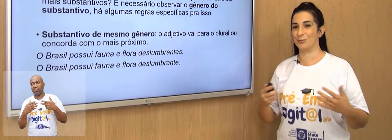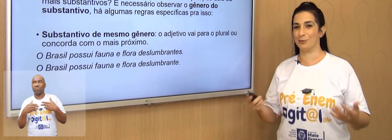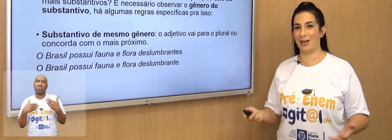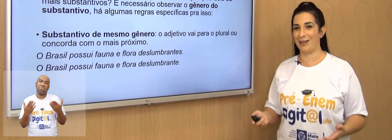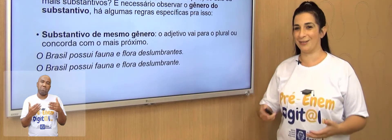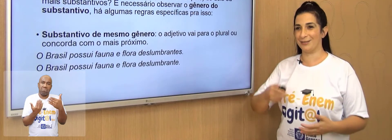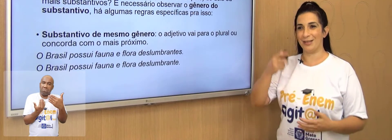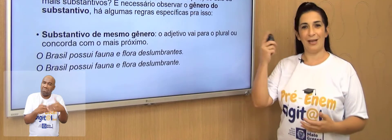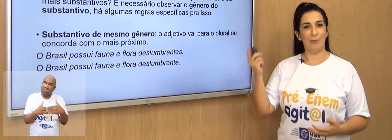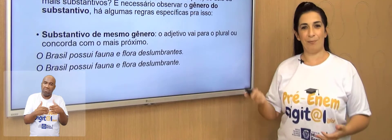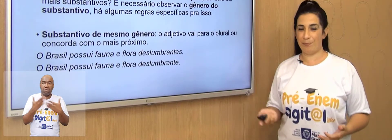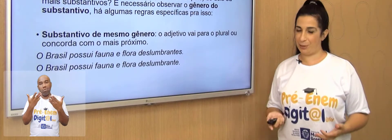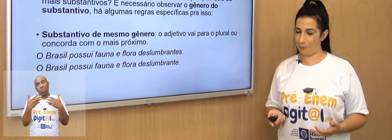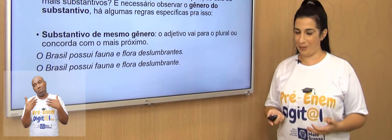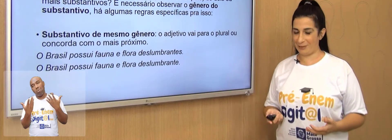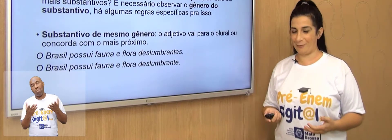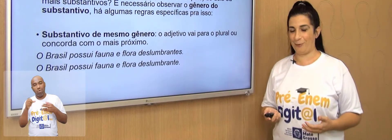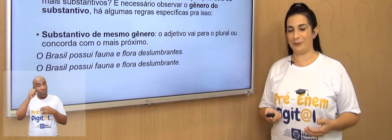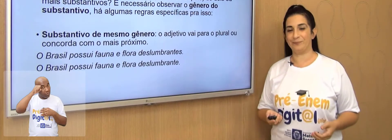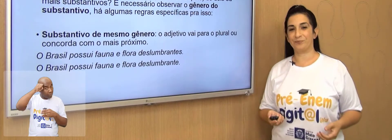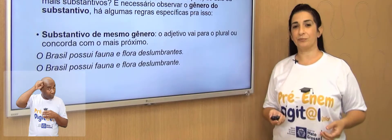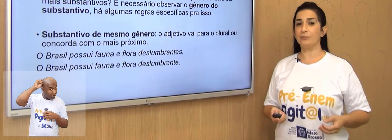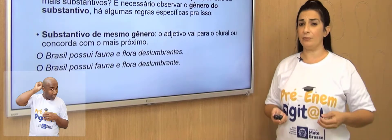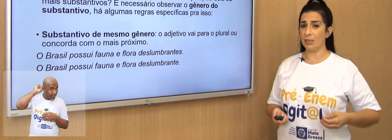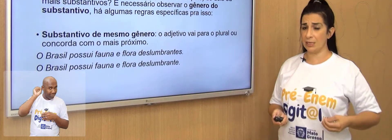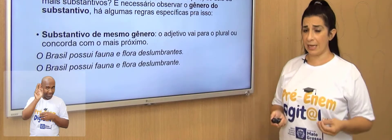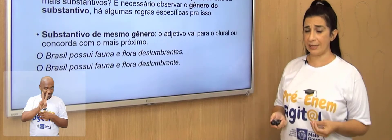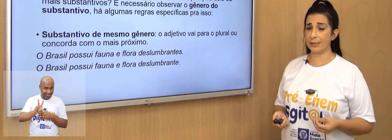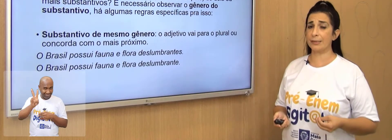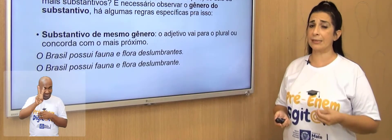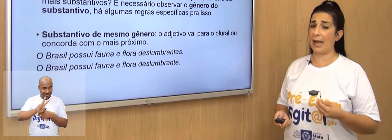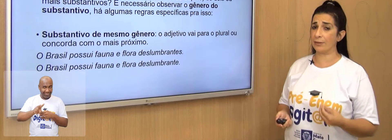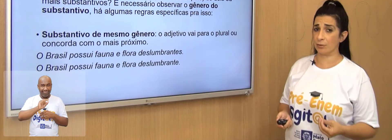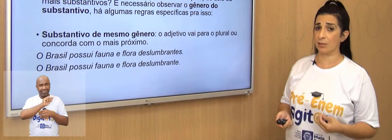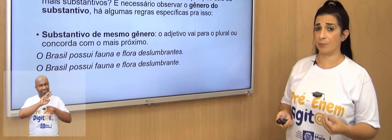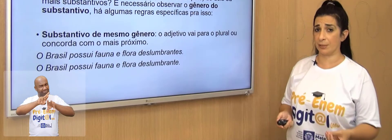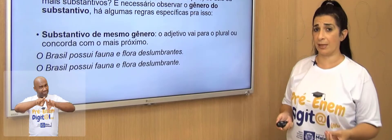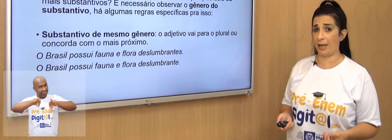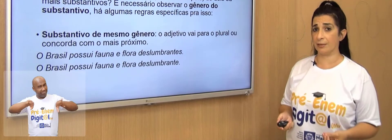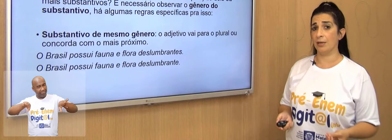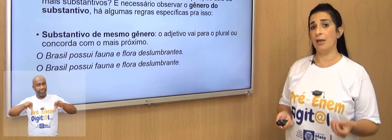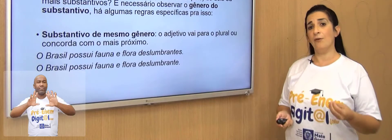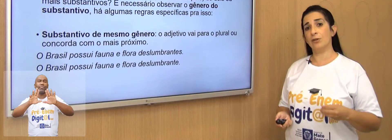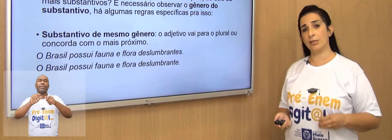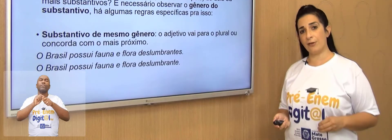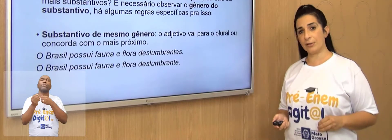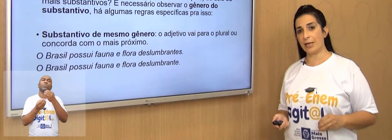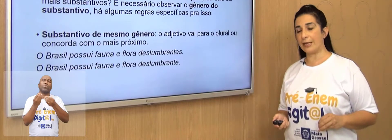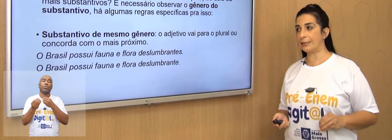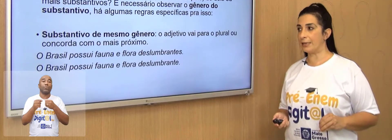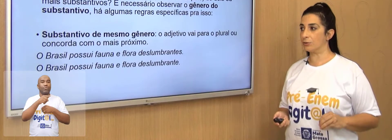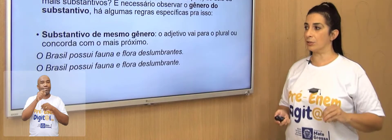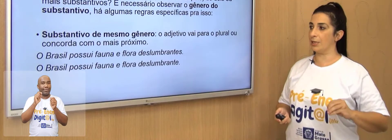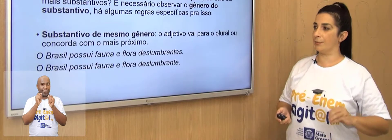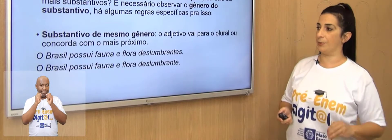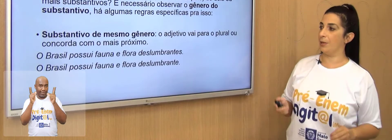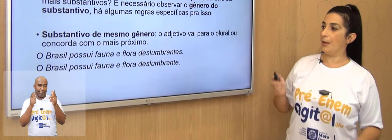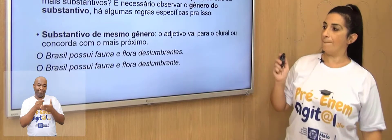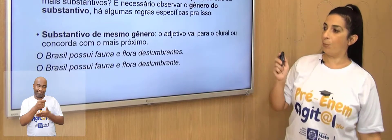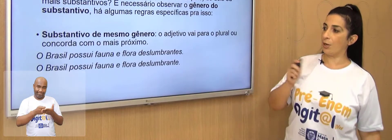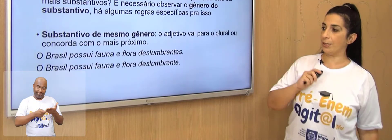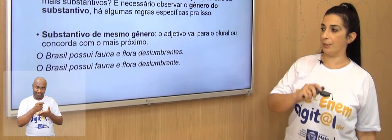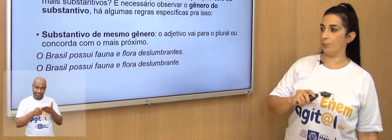de vestibulares, pelo país afora. E aí, esses casos especiais, você deve estar atento